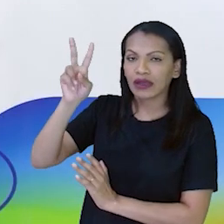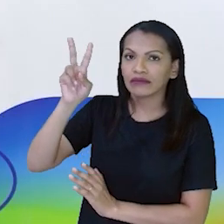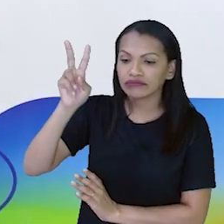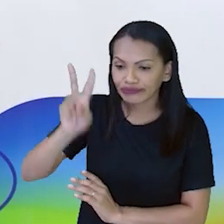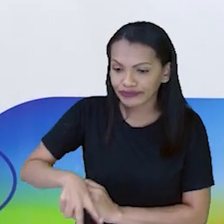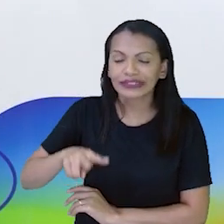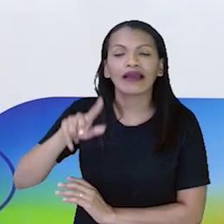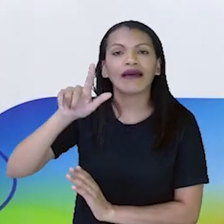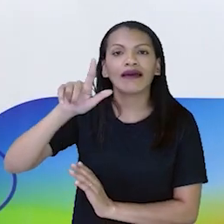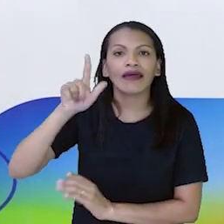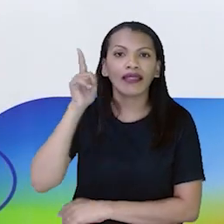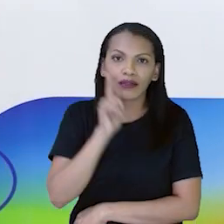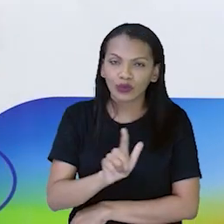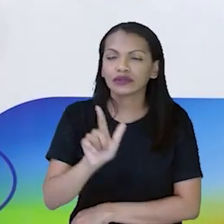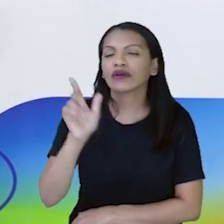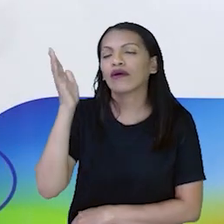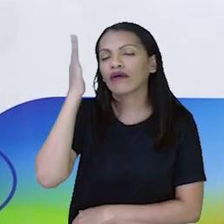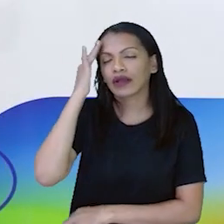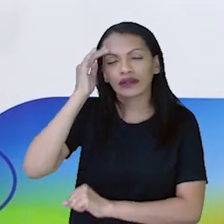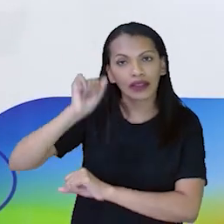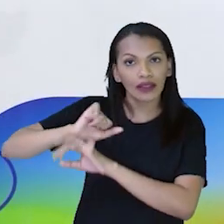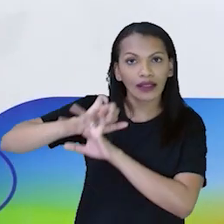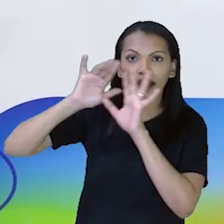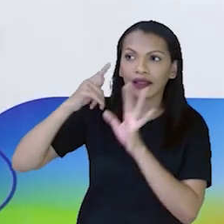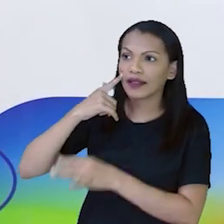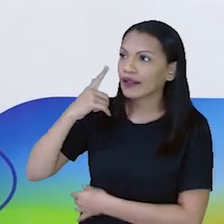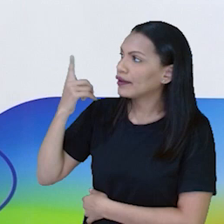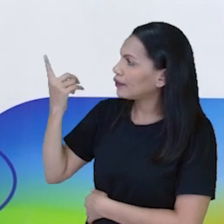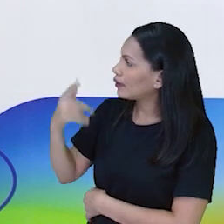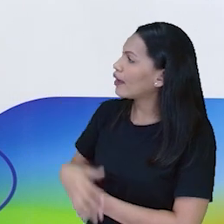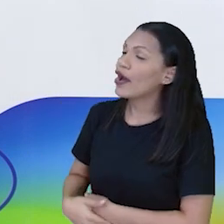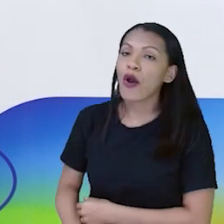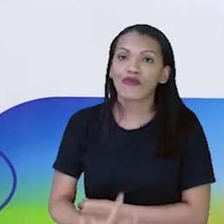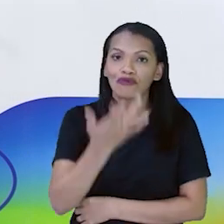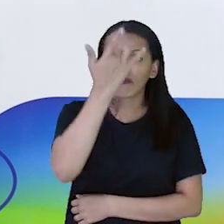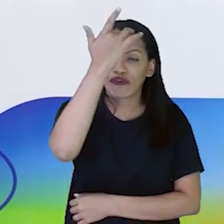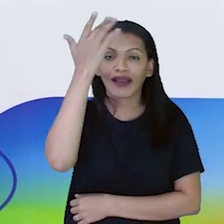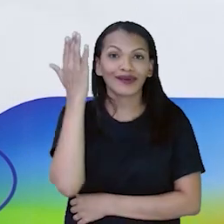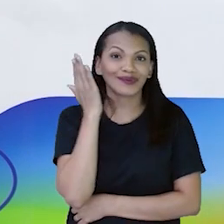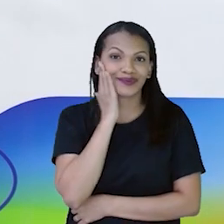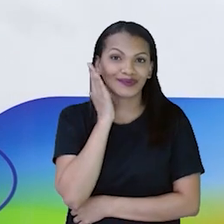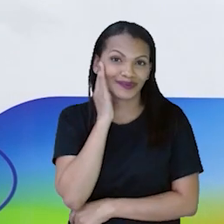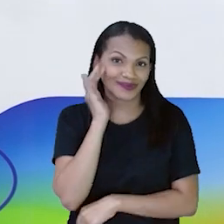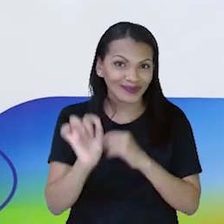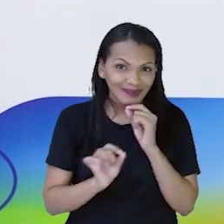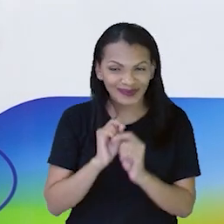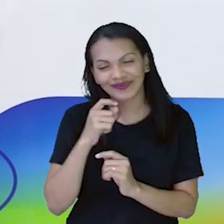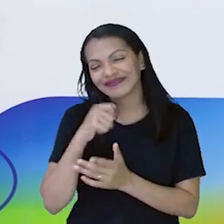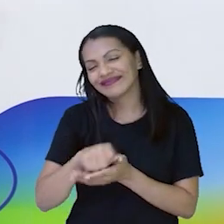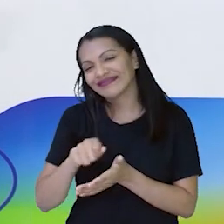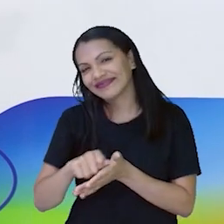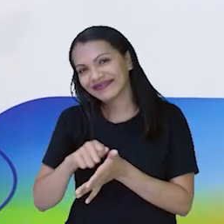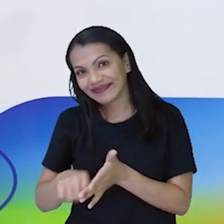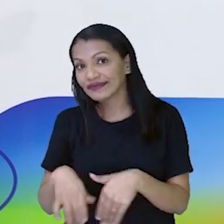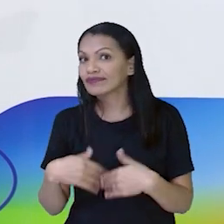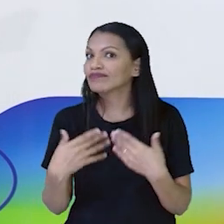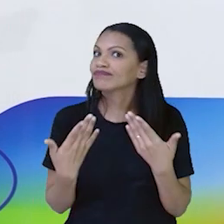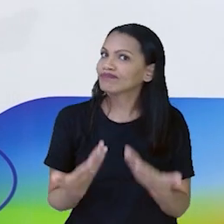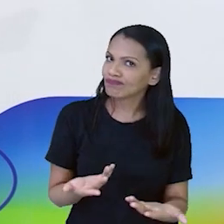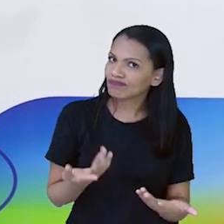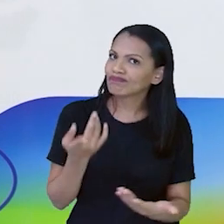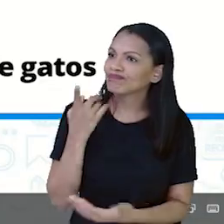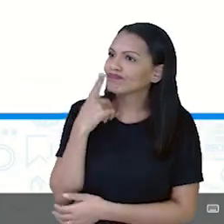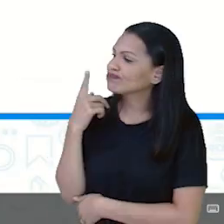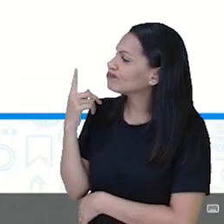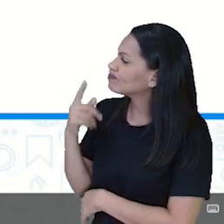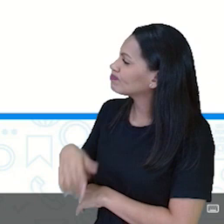problema. Vocês estão vendo, ó, que a tabela disposta dessa maneira ficou muito fácil para a gente compreender o que estava escrito ali. Então tá ali,